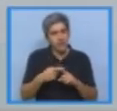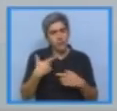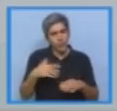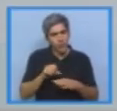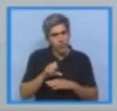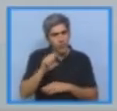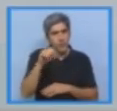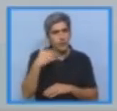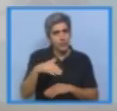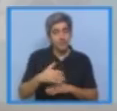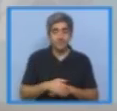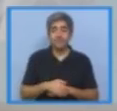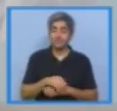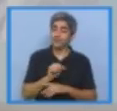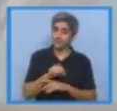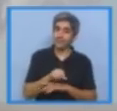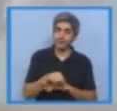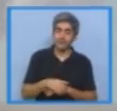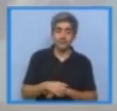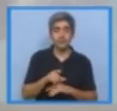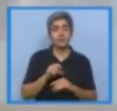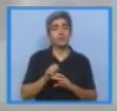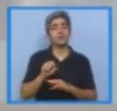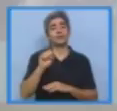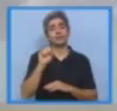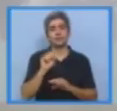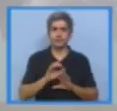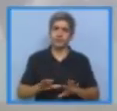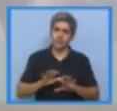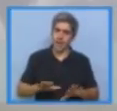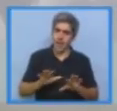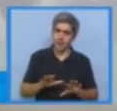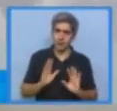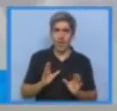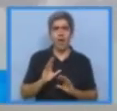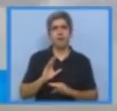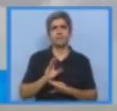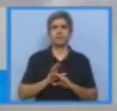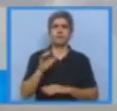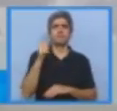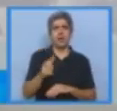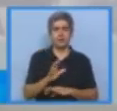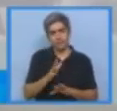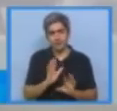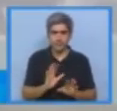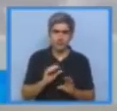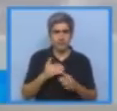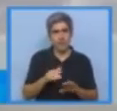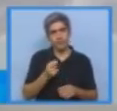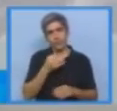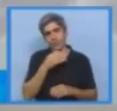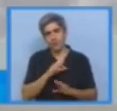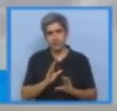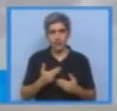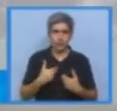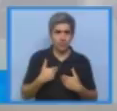sucesso. Sim, enfim, acho que o grande sucesso vamos ter que ir assim com calma. Acho que as coisas não têm corrido mal, mas também um bocadinho de humildade. Acho que